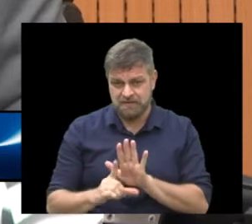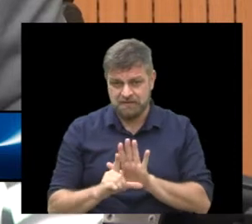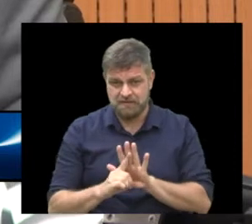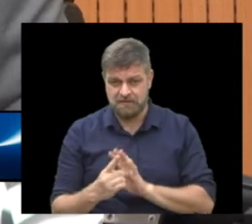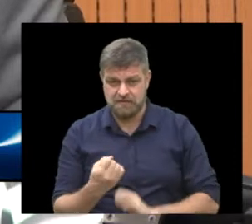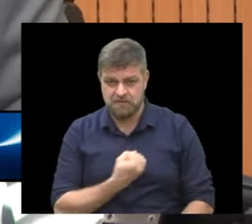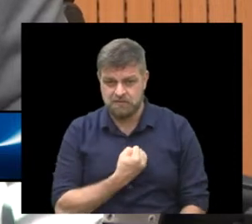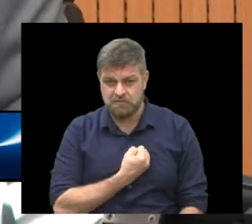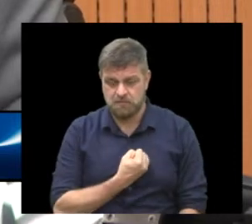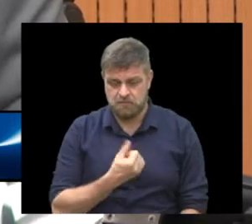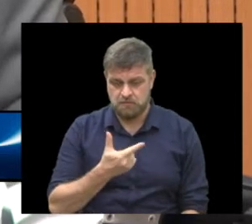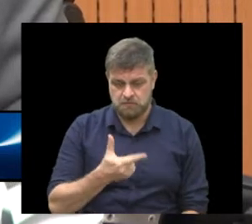número